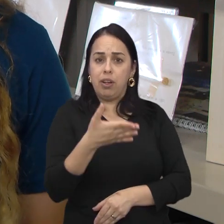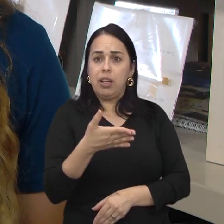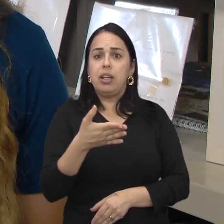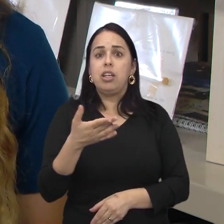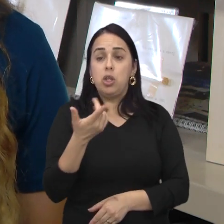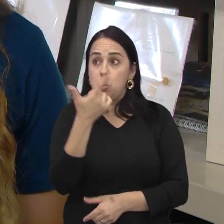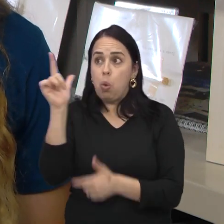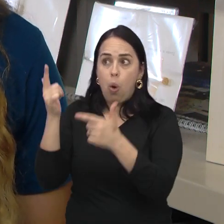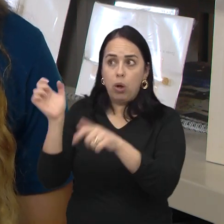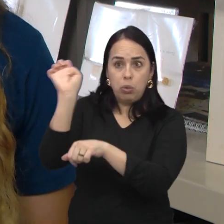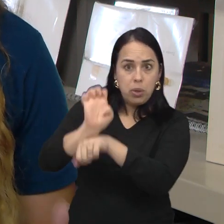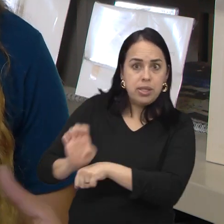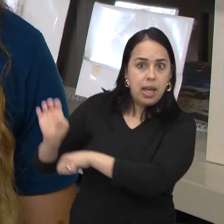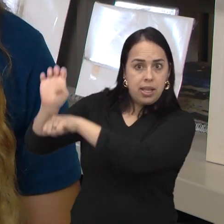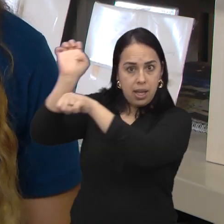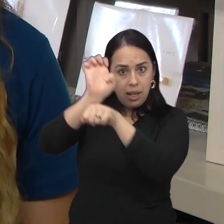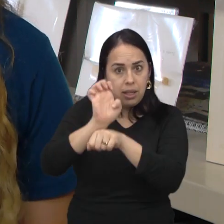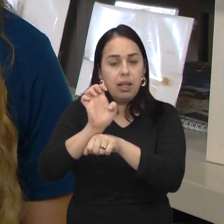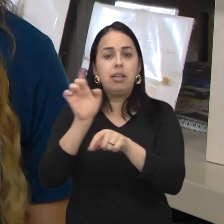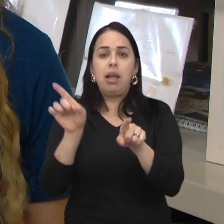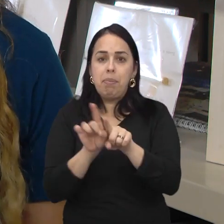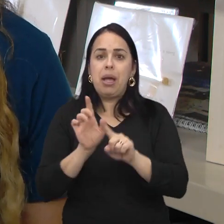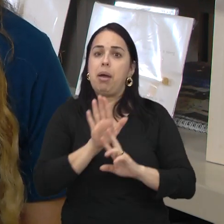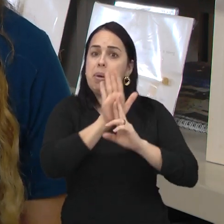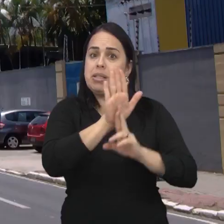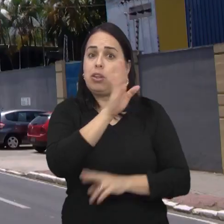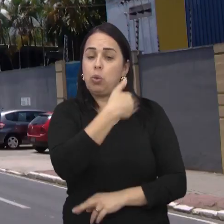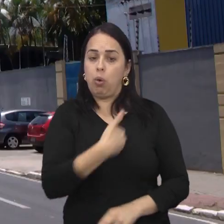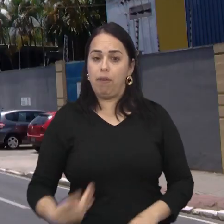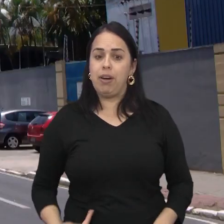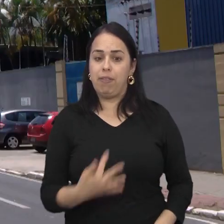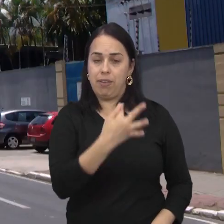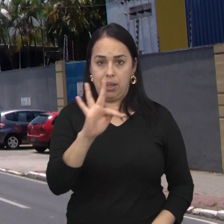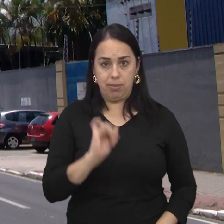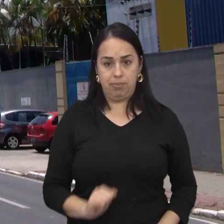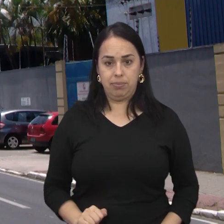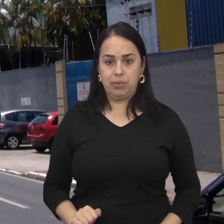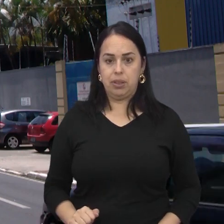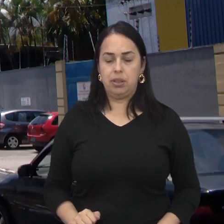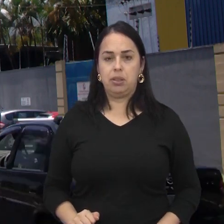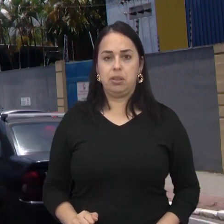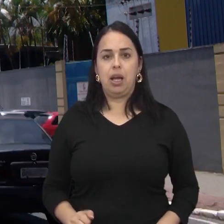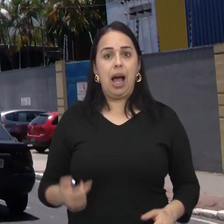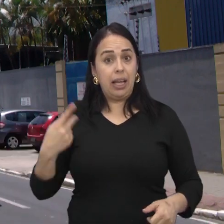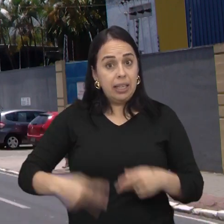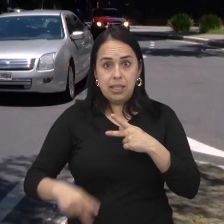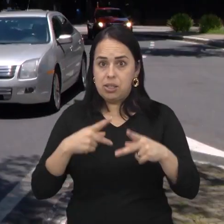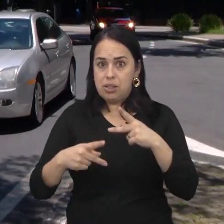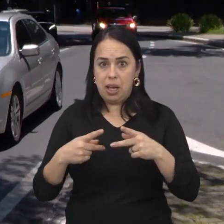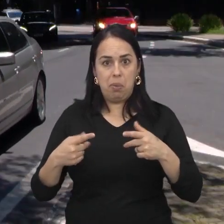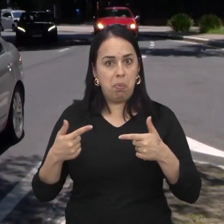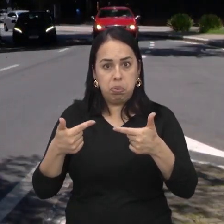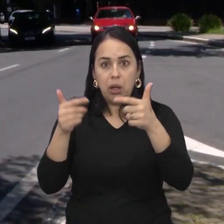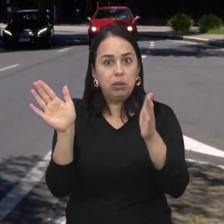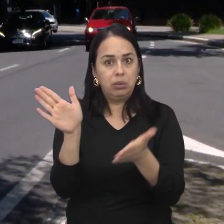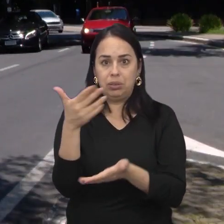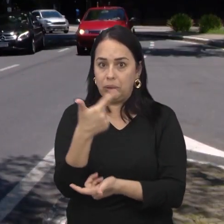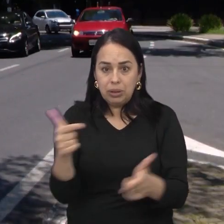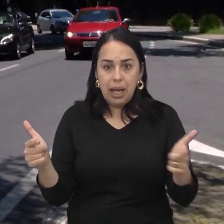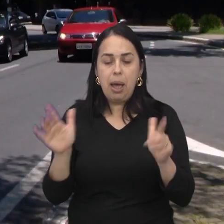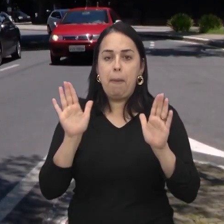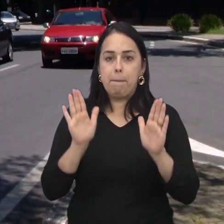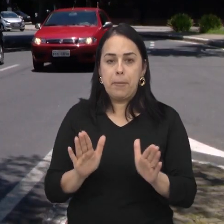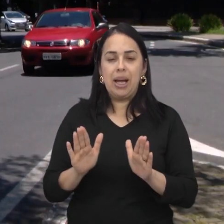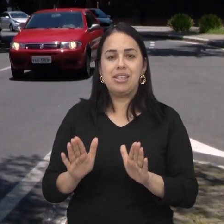outros estados também tivessem representação no governo. Não houve nenhum conflito em São José, mas a cidade se tornou